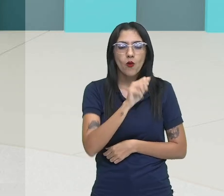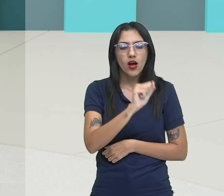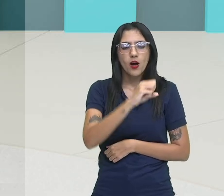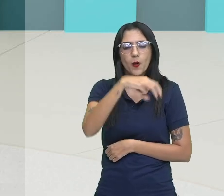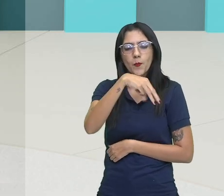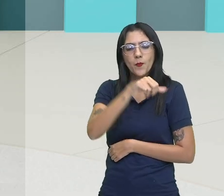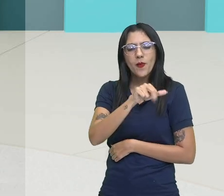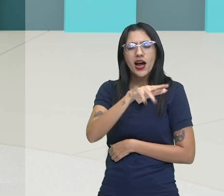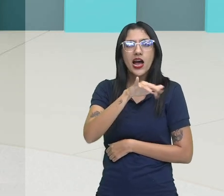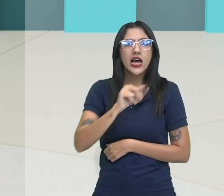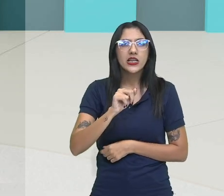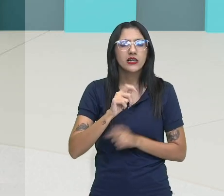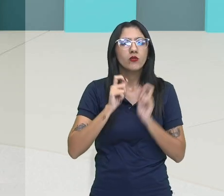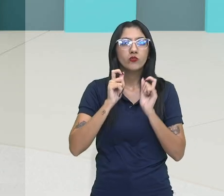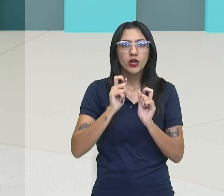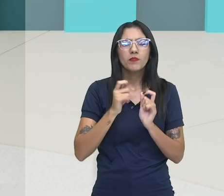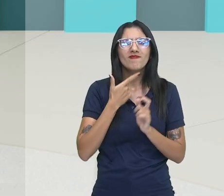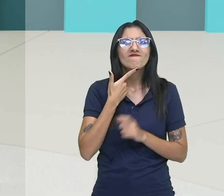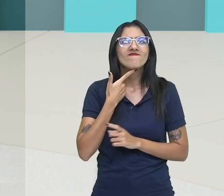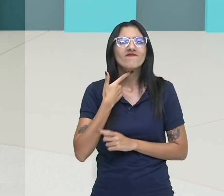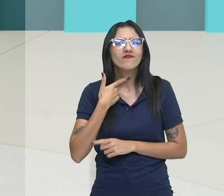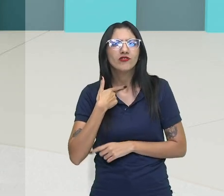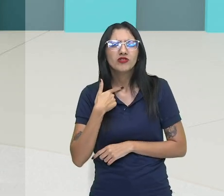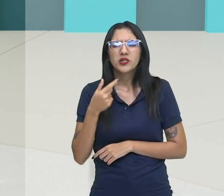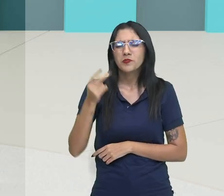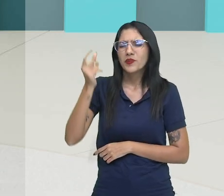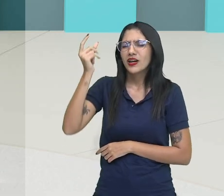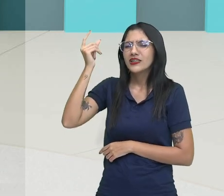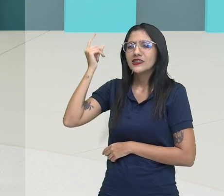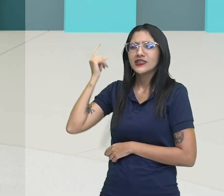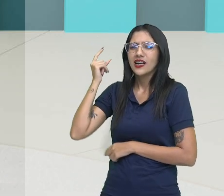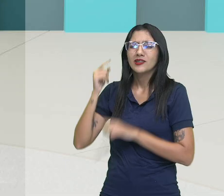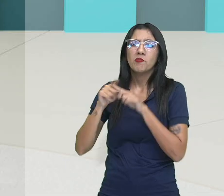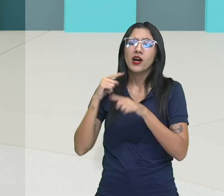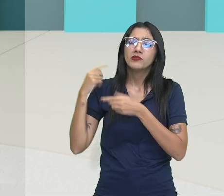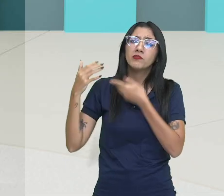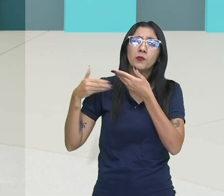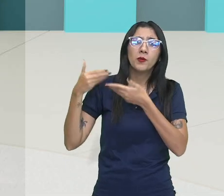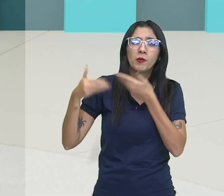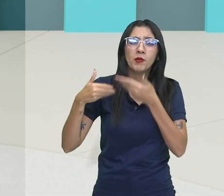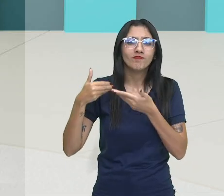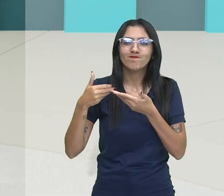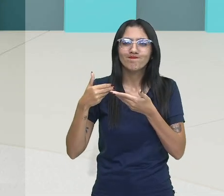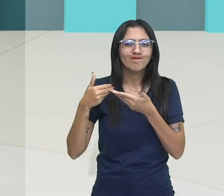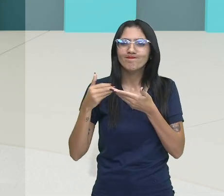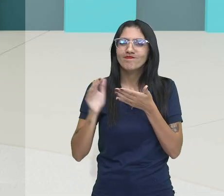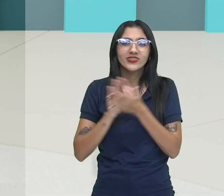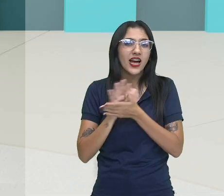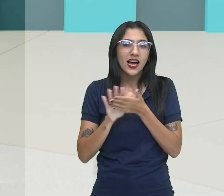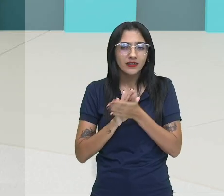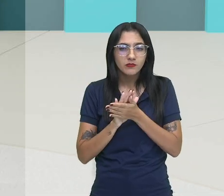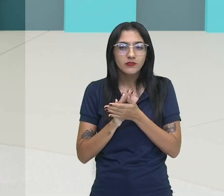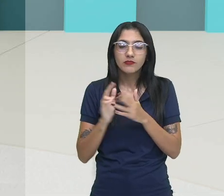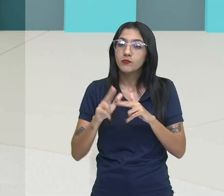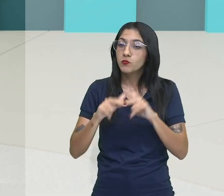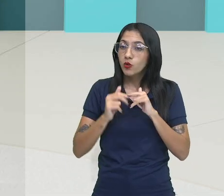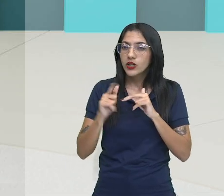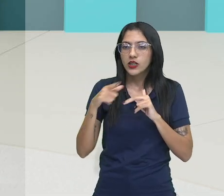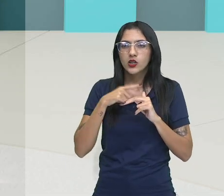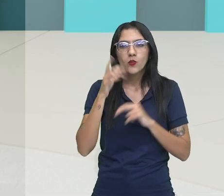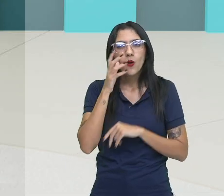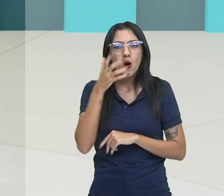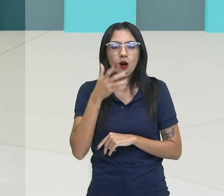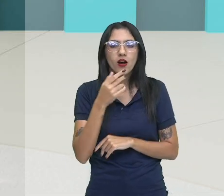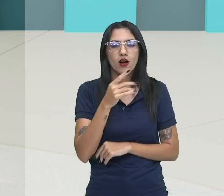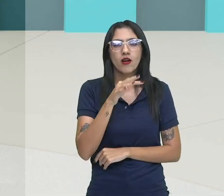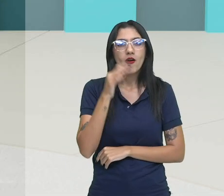era um desejo meu lá no passado, só que não aconteceu. Tá bom? Então, por esse motivo, se chama futuro do